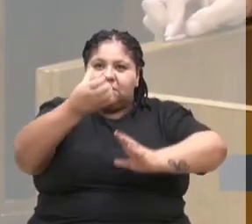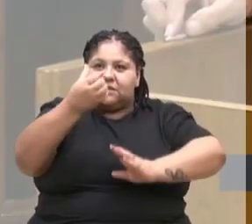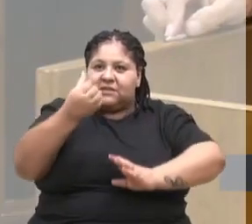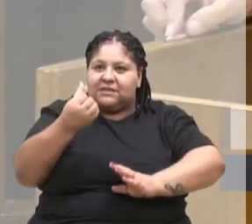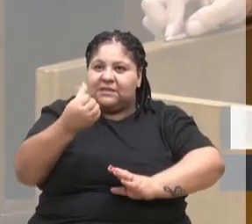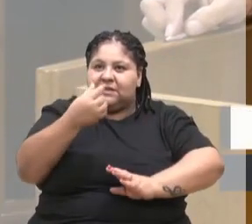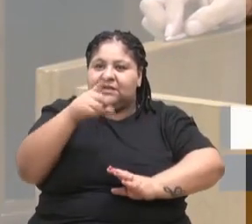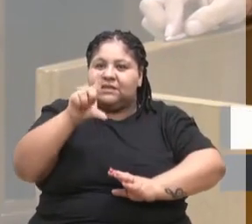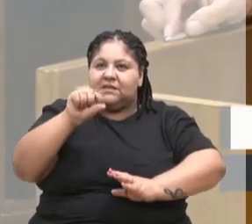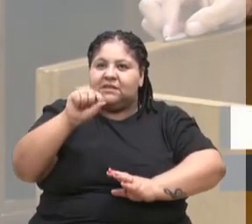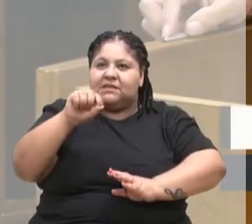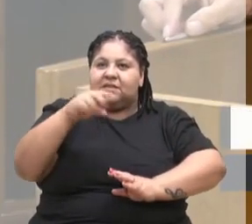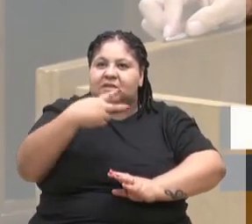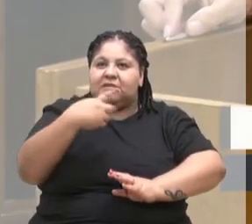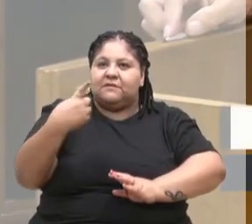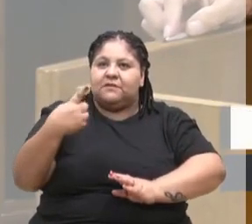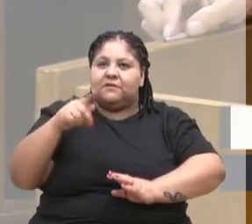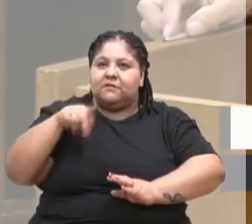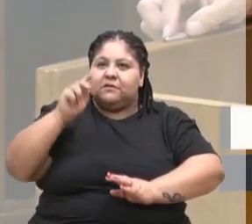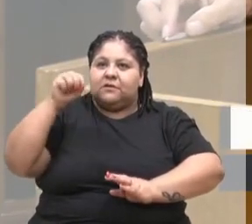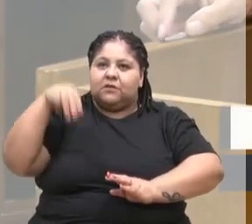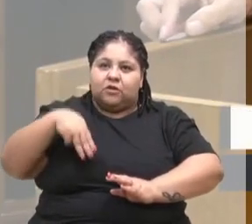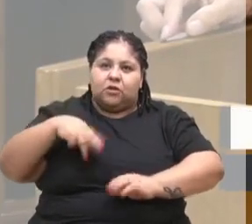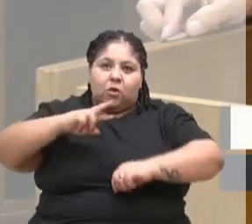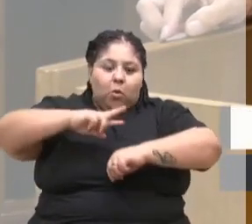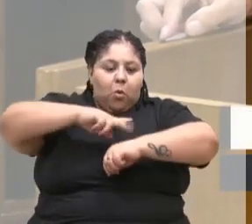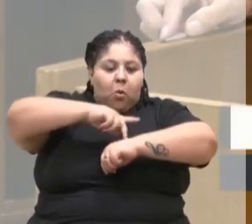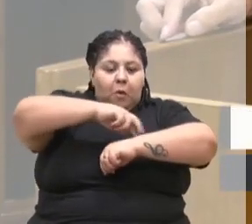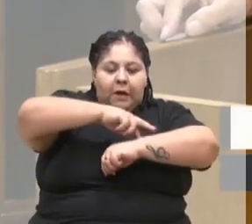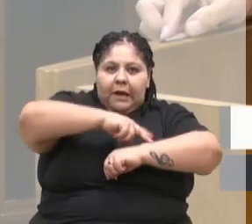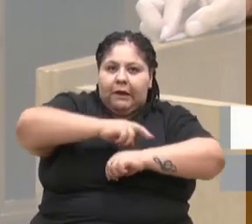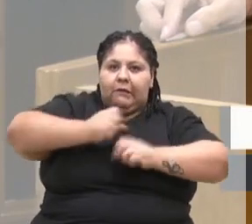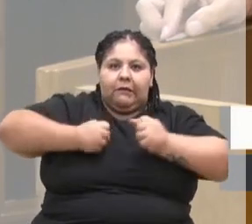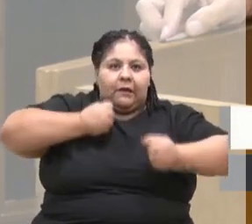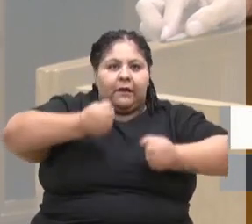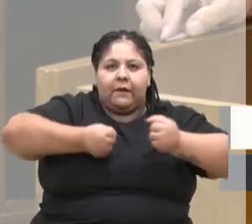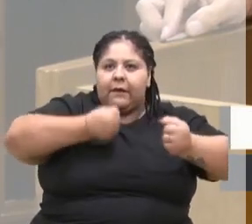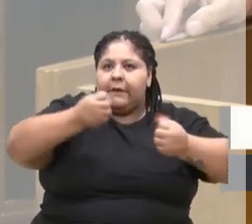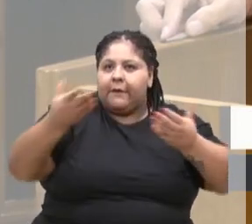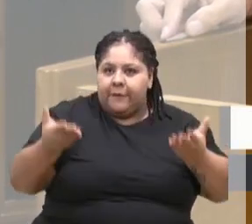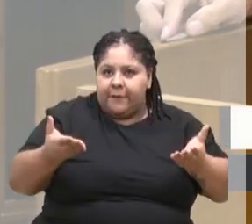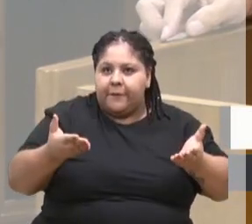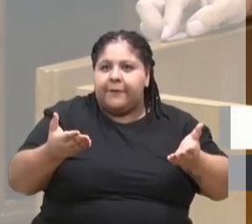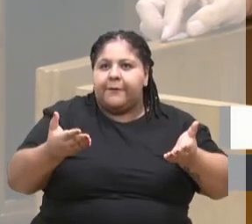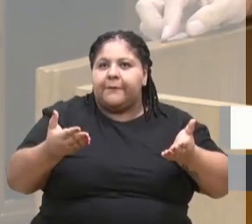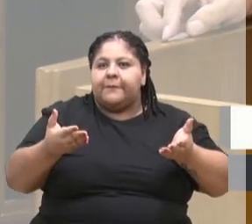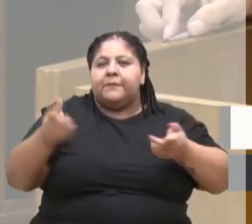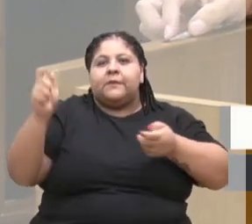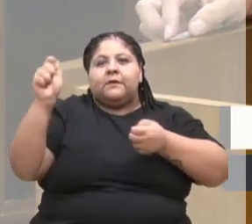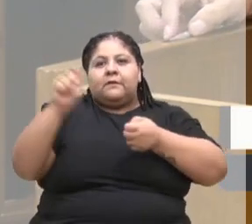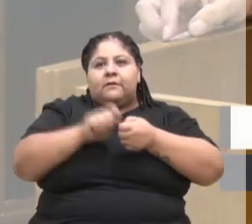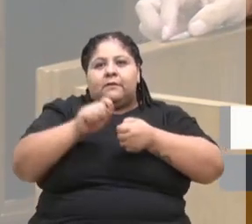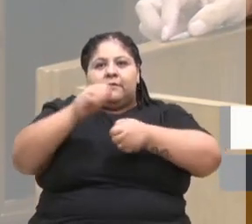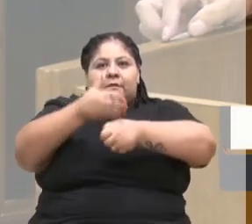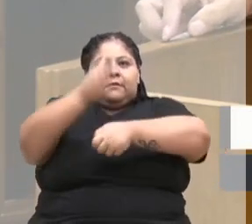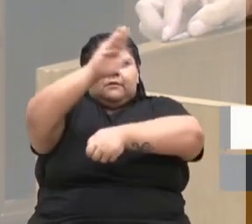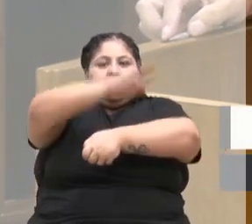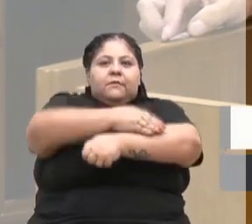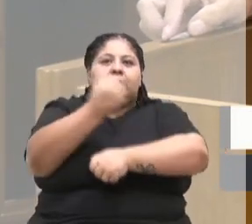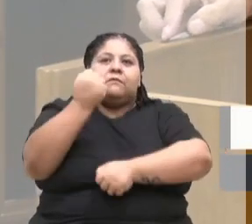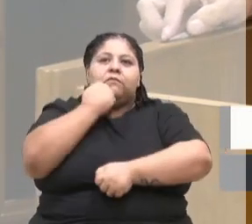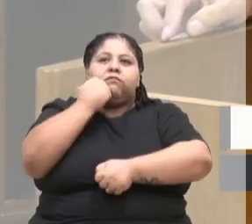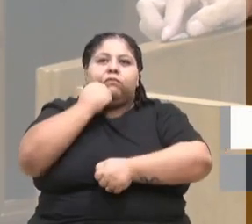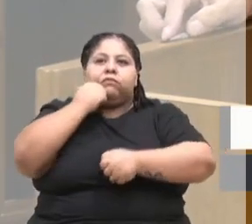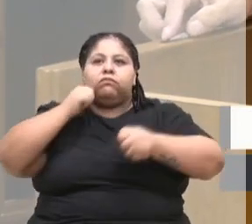e 21 quilômetros, tanto corrida como caminhada, o trajeto vai ser feito também pela Gruta, subir a